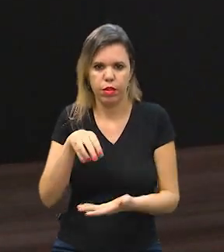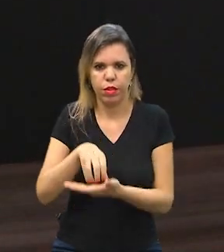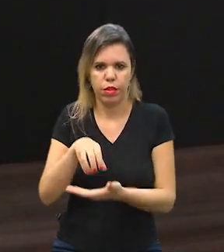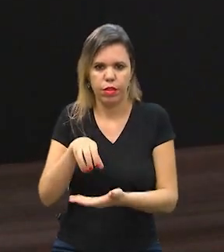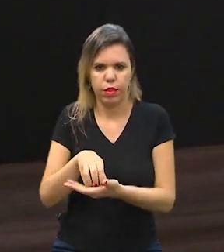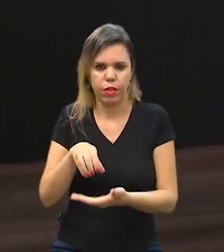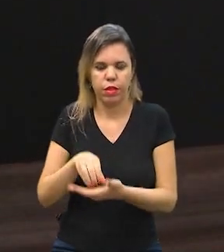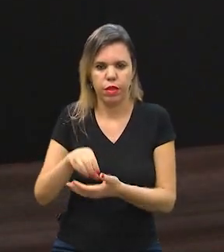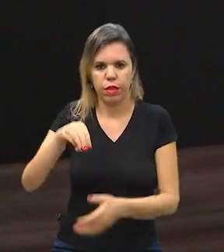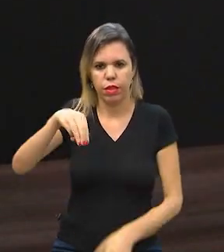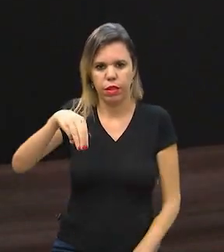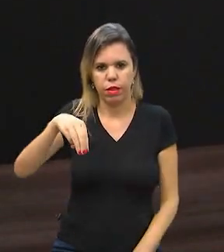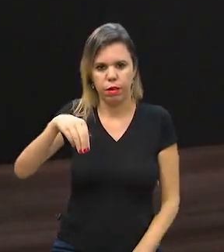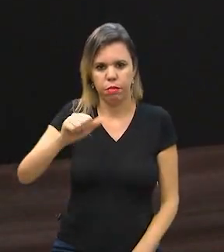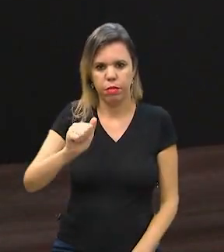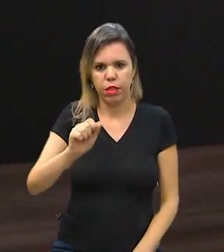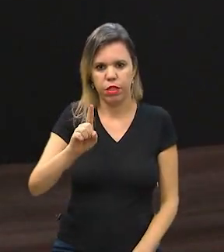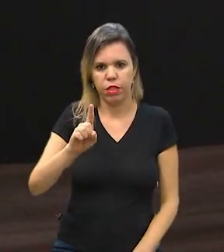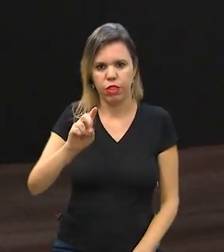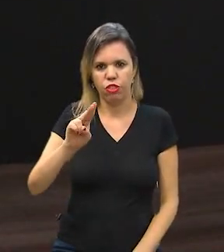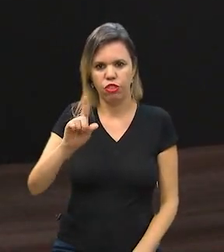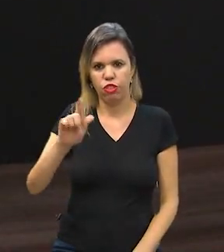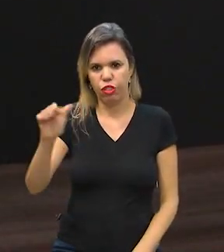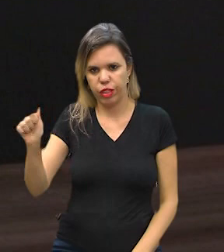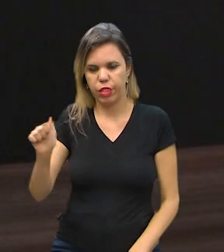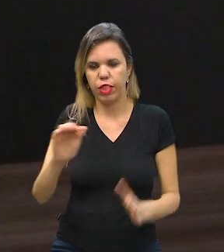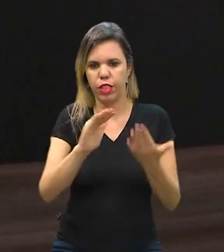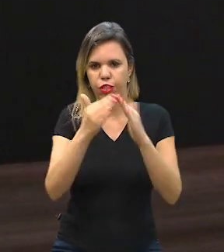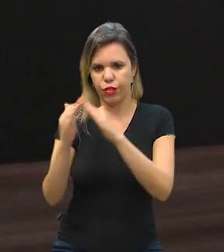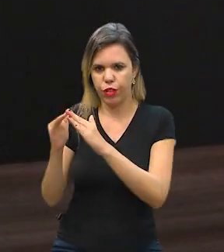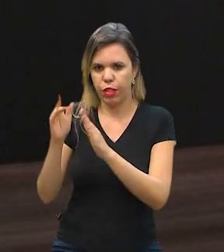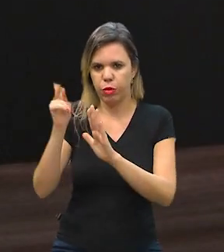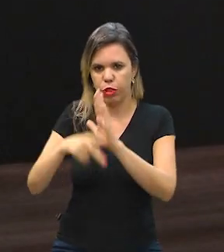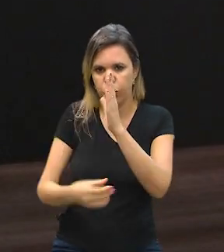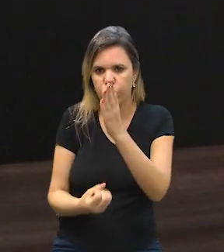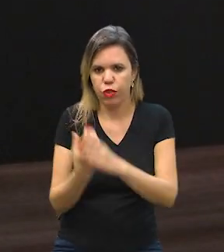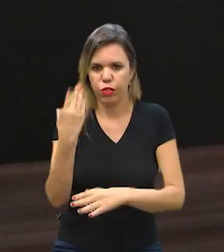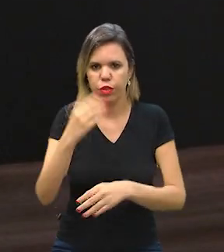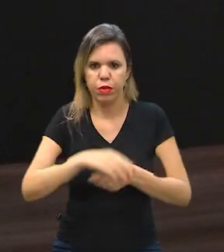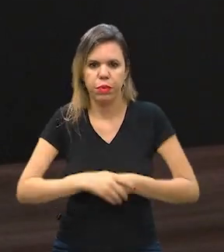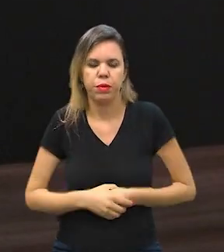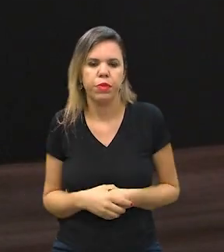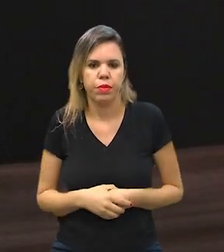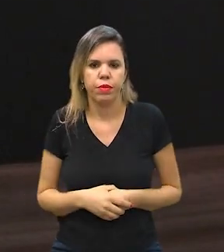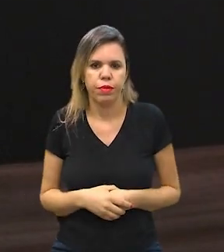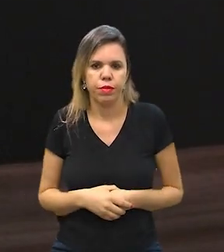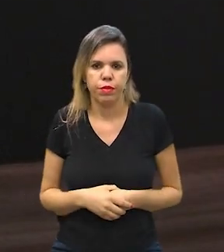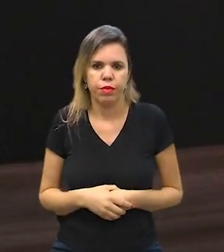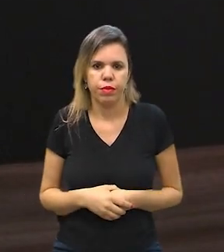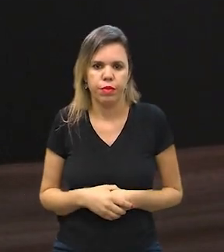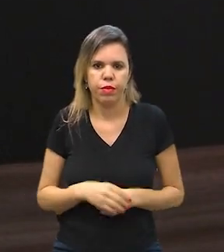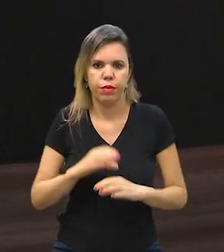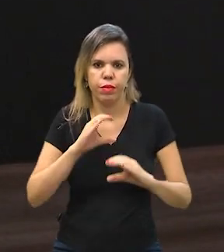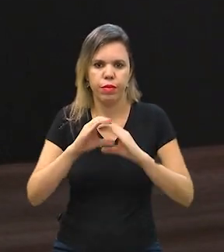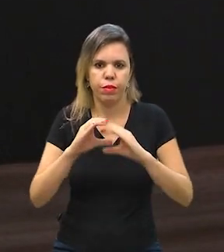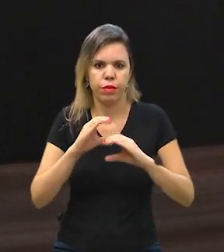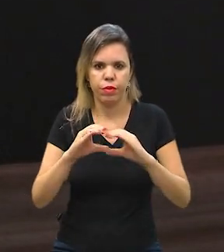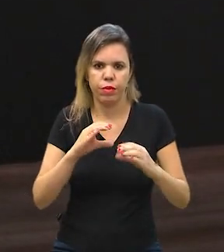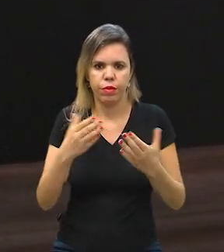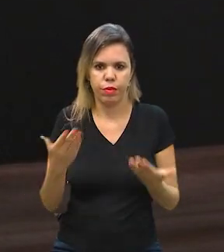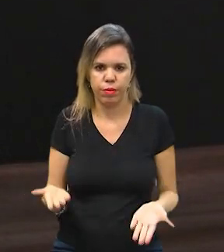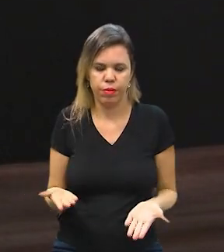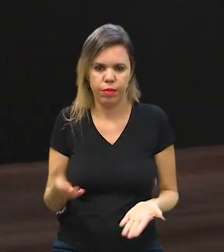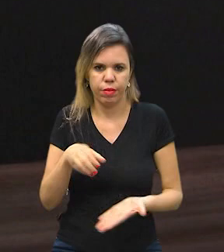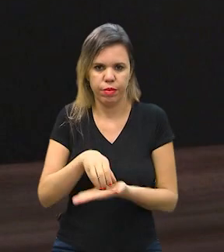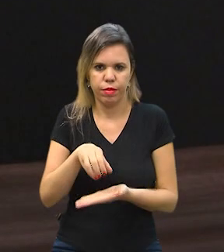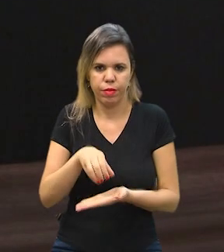agência Mandinga de Favela, que surgiu de um projeto formativo chamado Comunicaí,